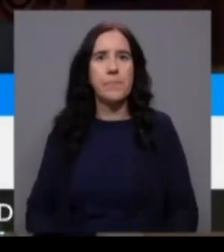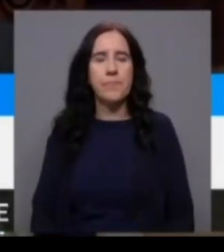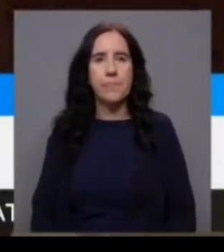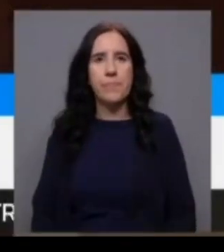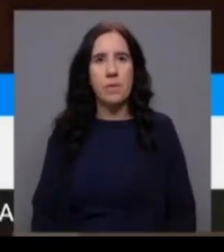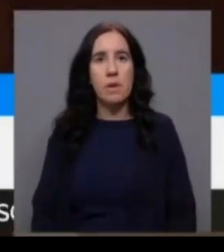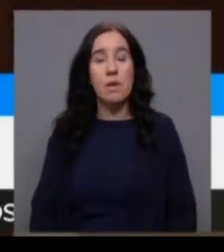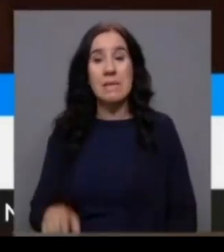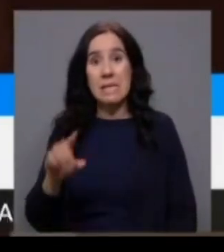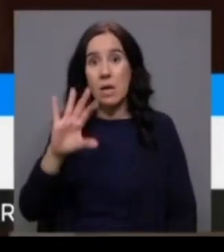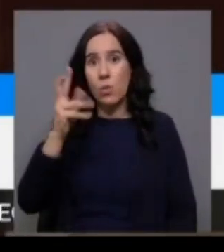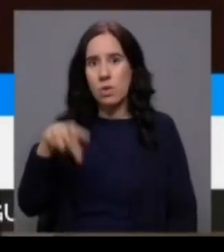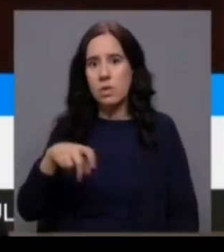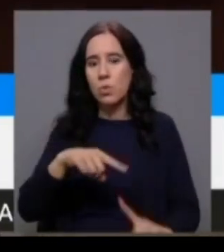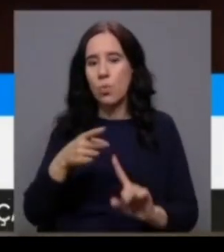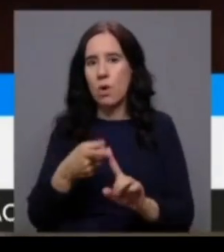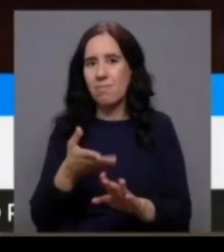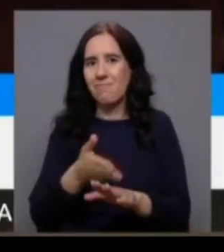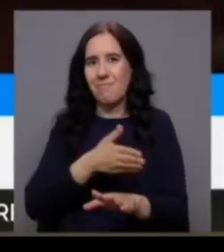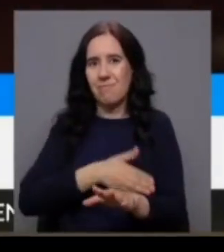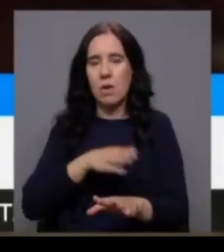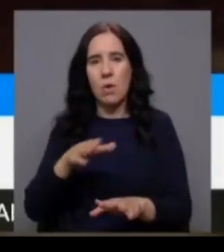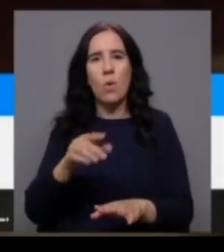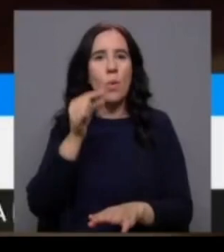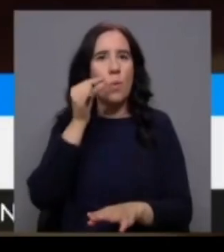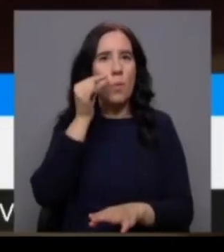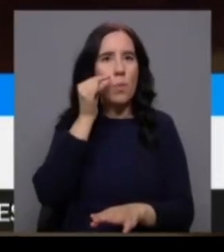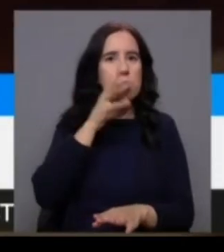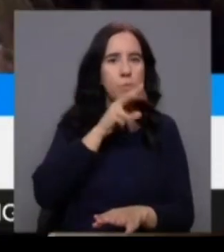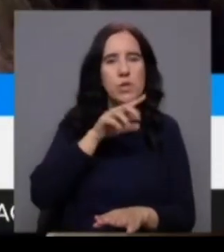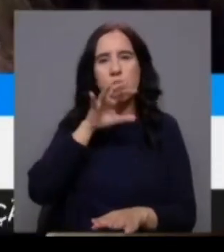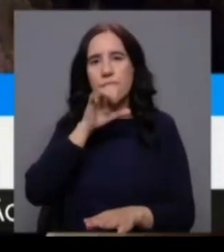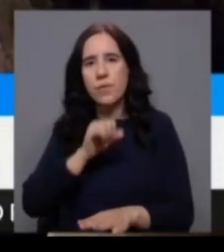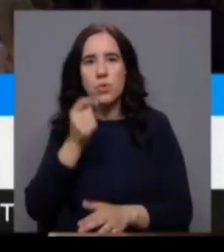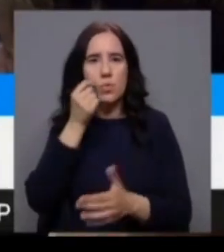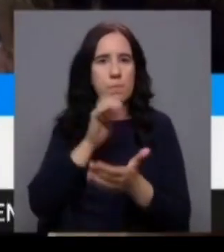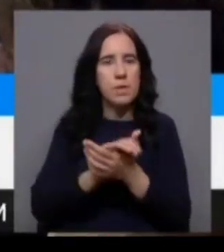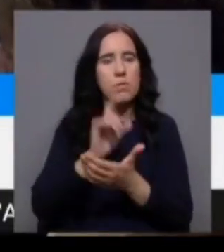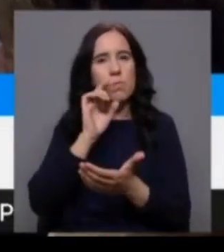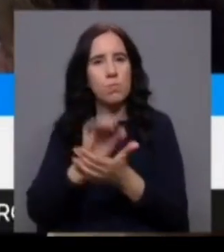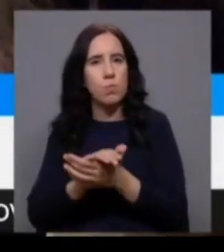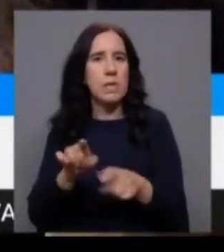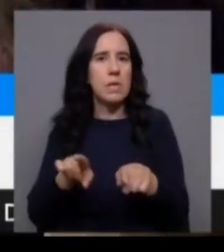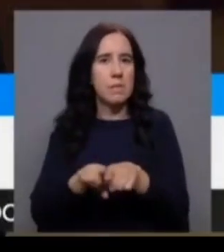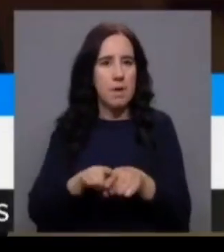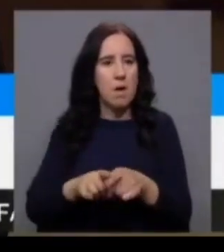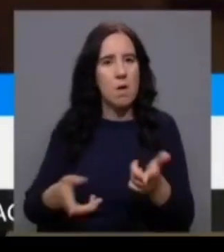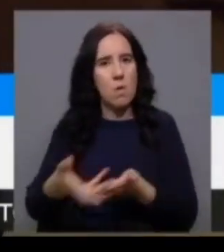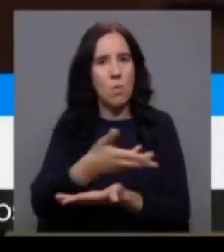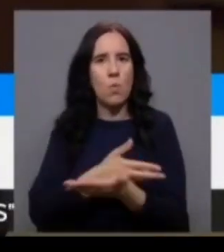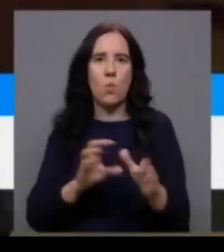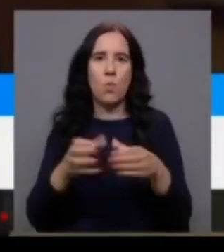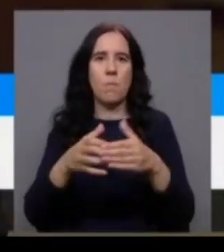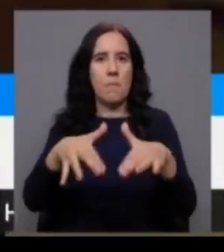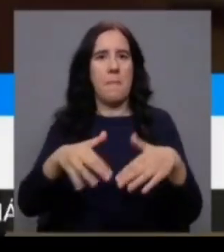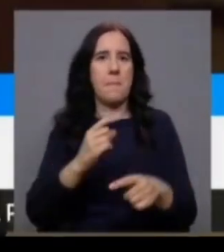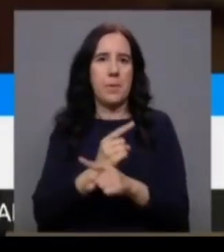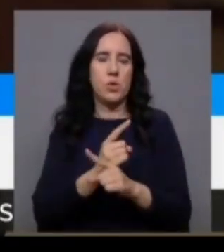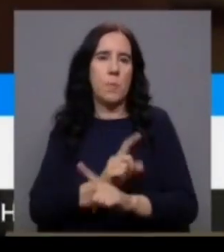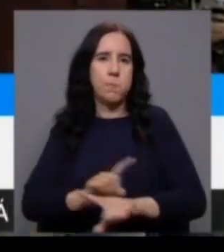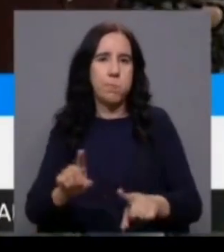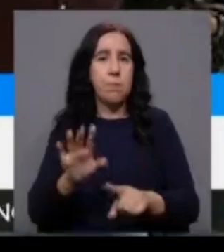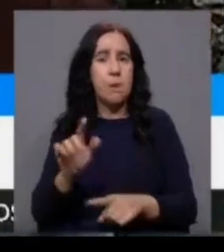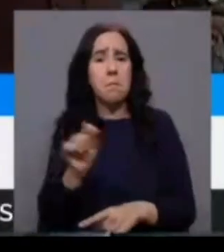do partido ter proposto que pais e filhos, maridos e mulheres e irmãos fossem proibidos de estar no mesmo grupo parlamentar. Mas meses